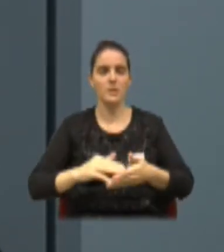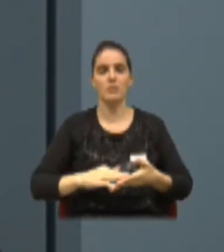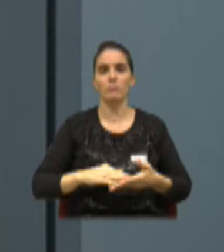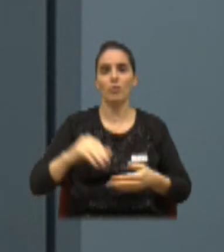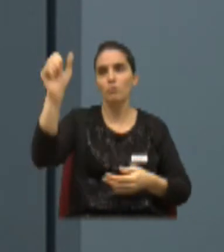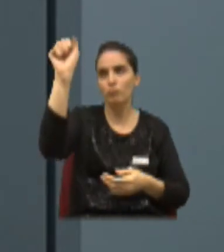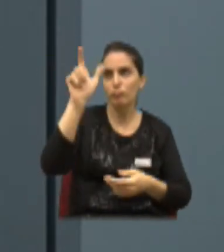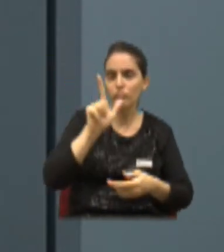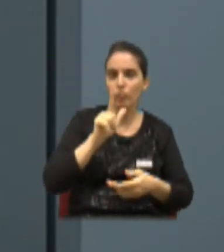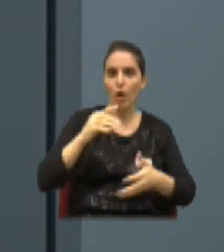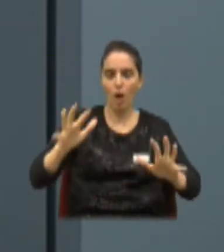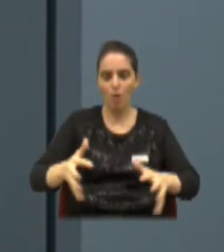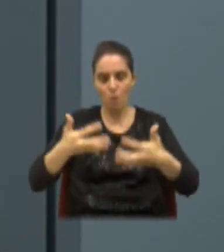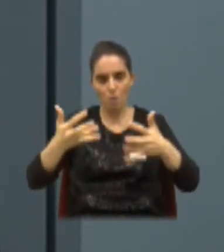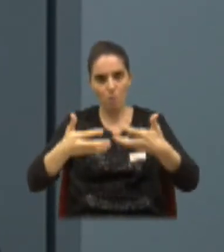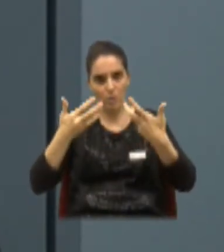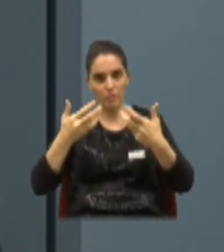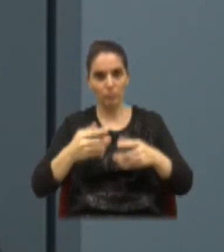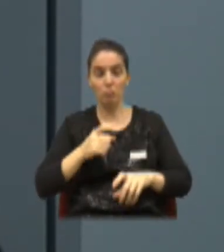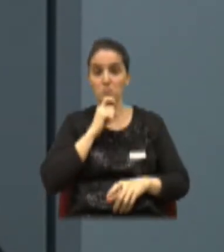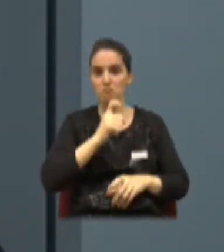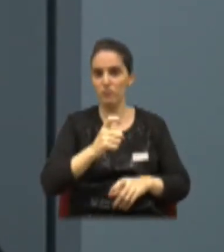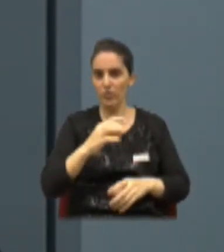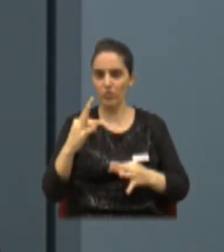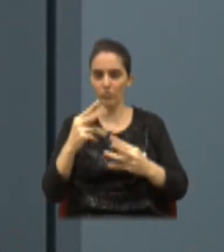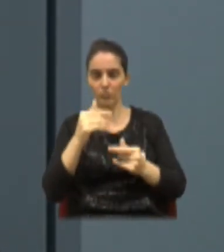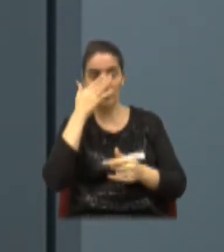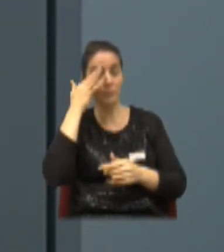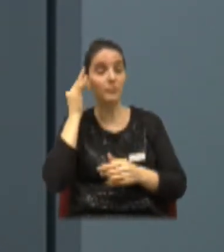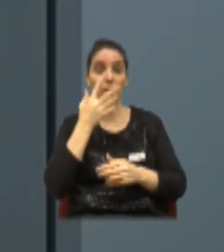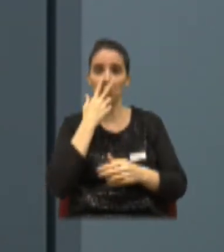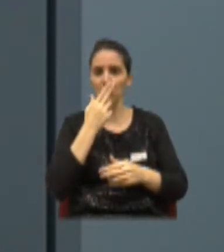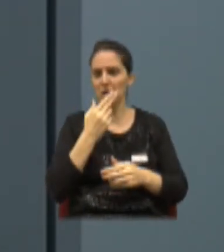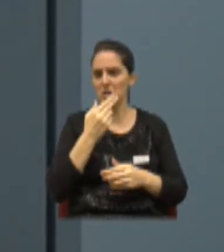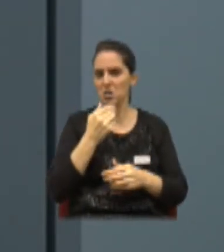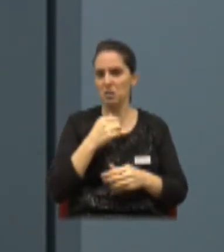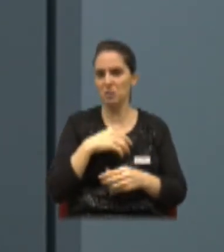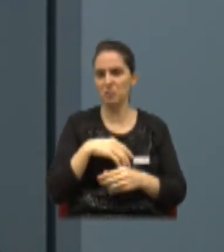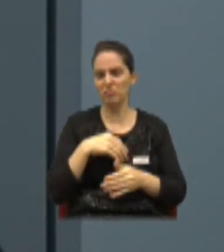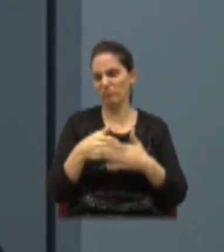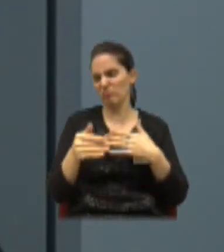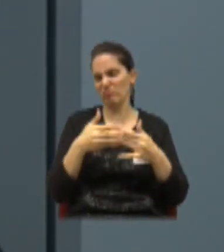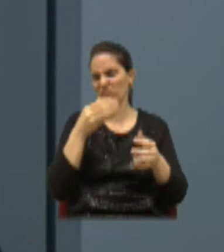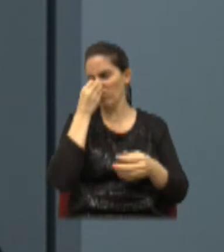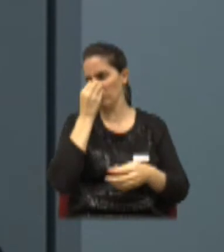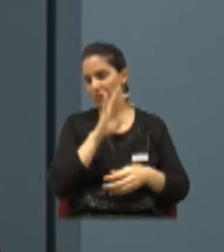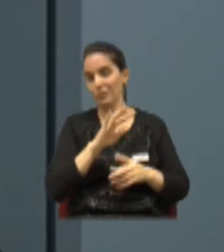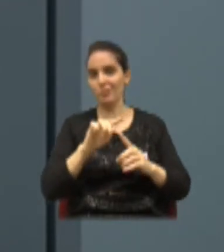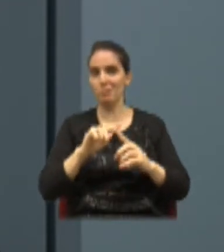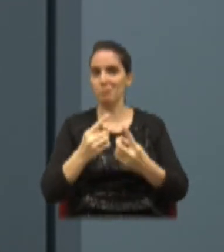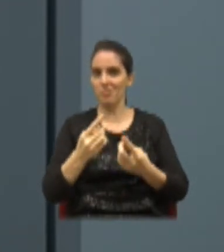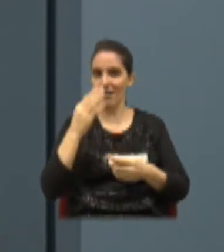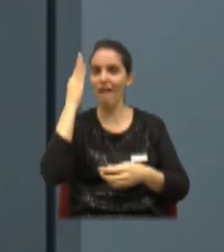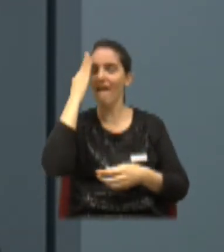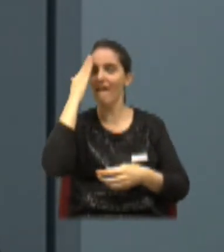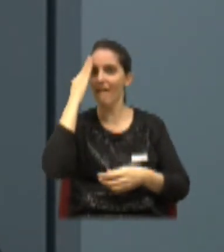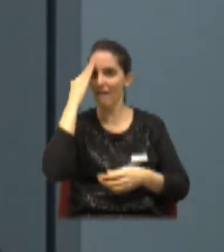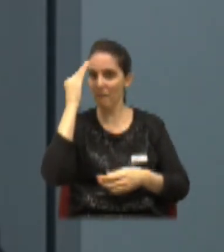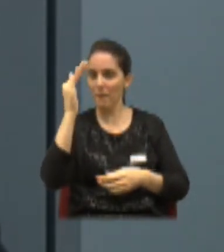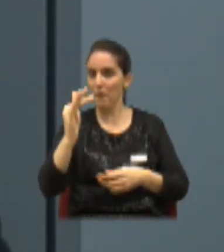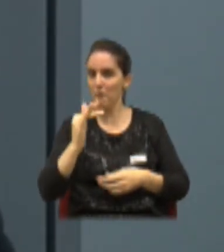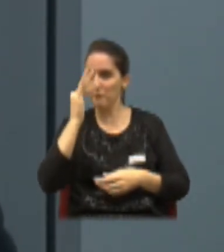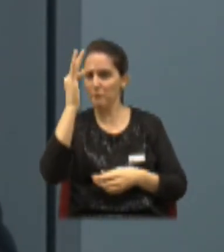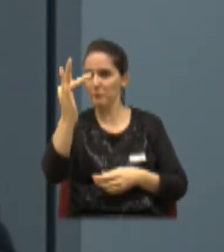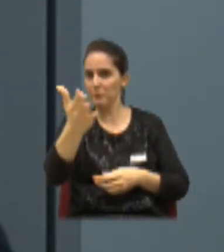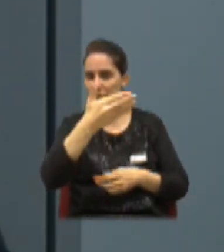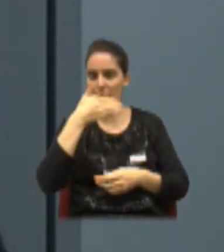sol, verduras e folhas verdes. Parece uma coisa assim tão inofensiva, né? Mas nós sabemos que ela pode trazer um benefício